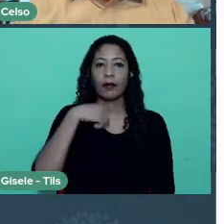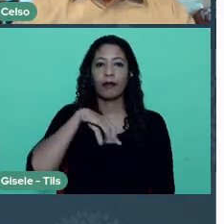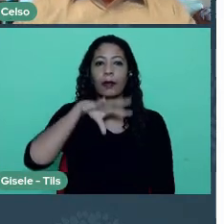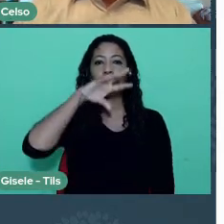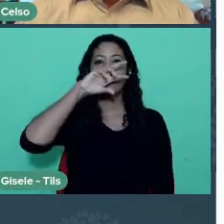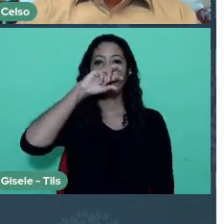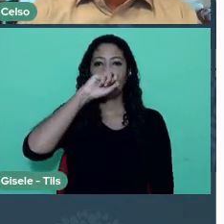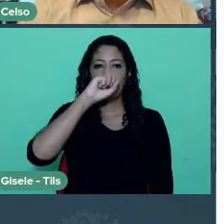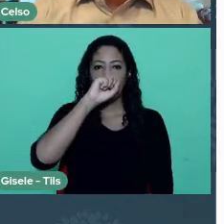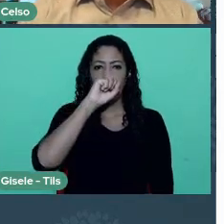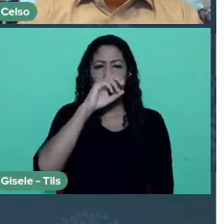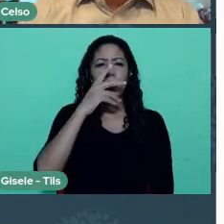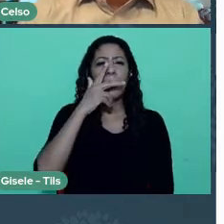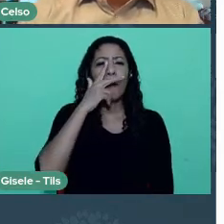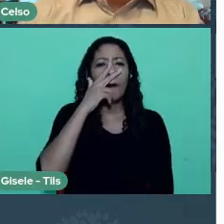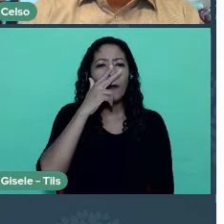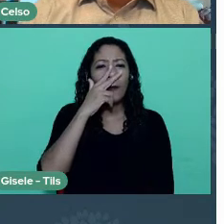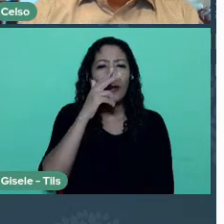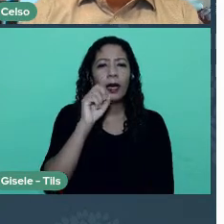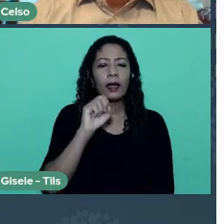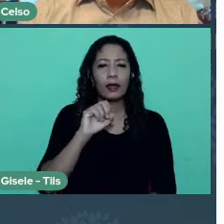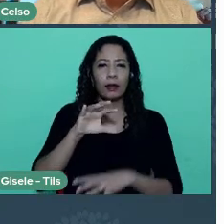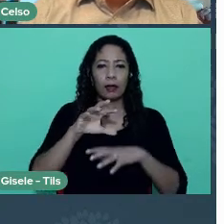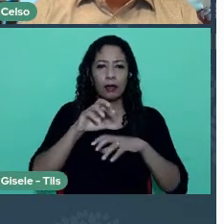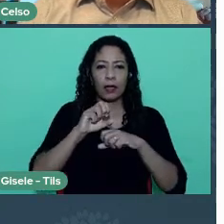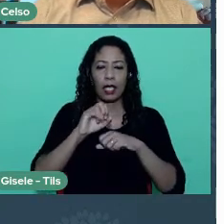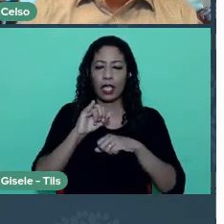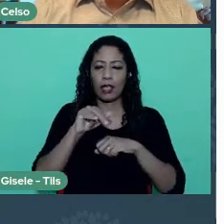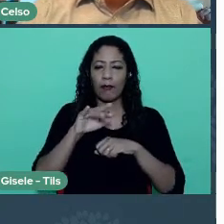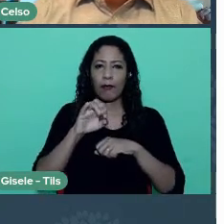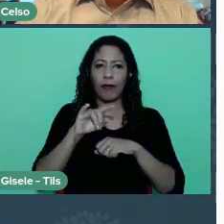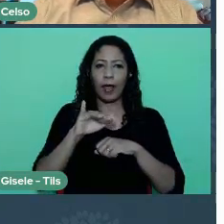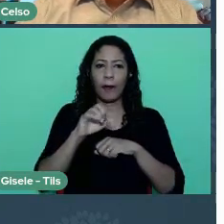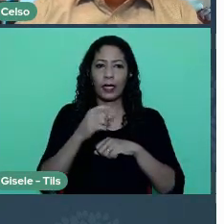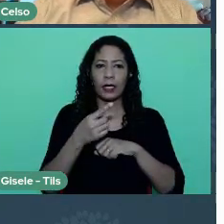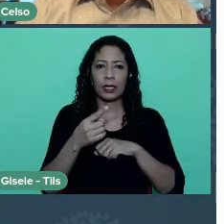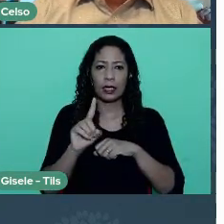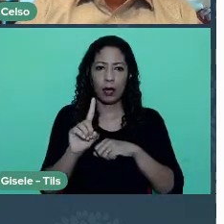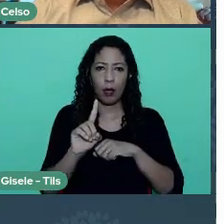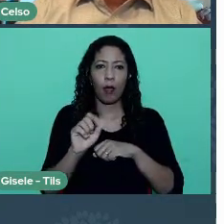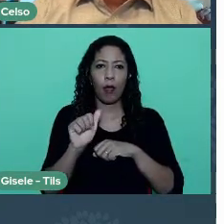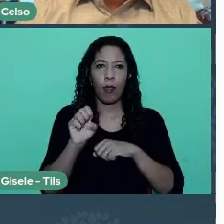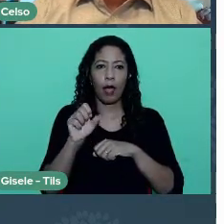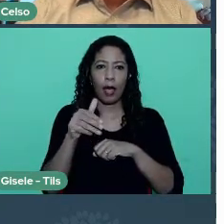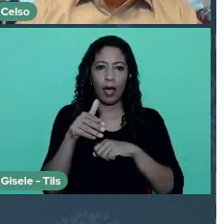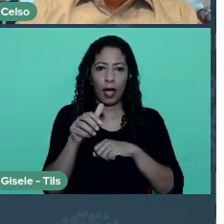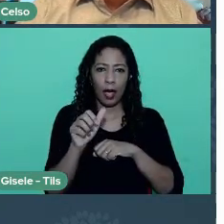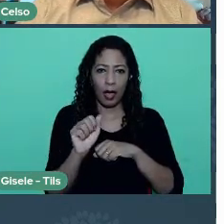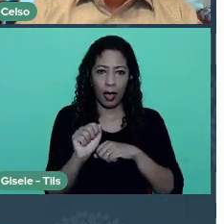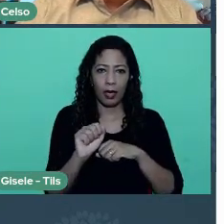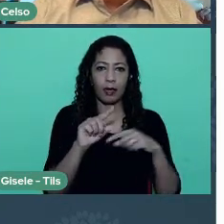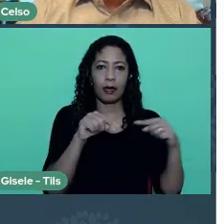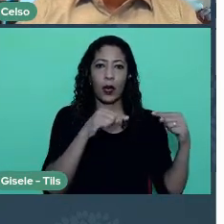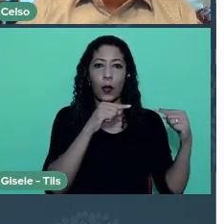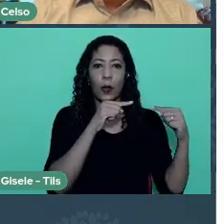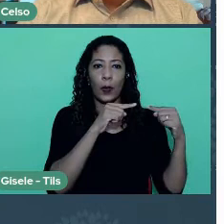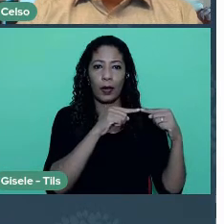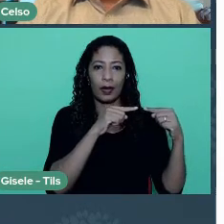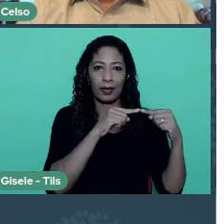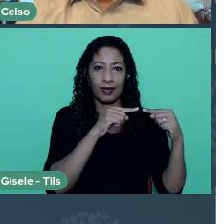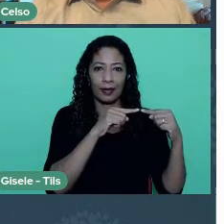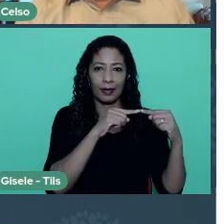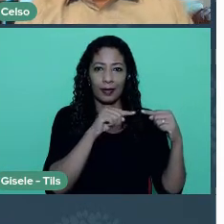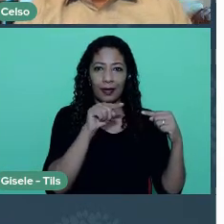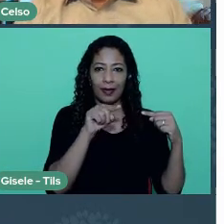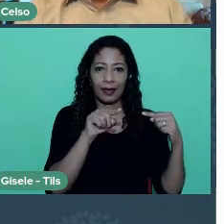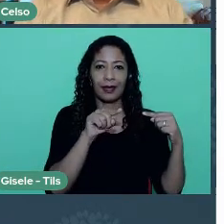esta inflamação da pessoa com asma obesa, uma inflamação que tem mais esse tipo de inflamação, que é